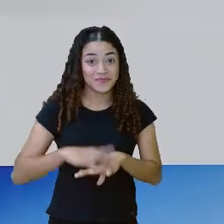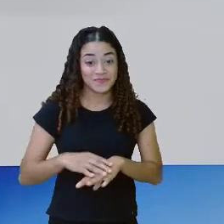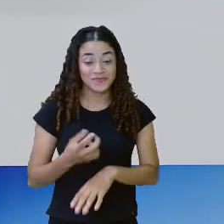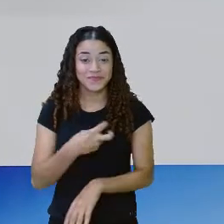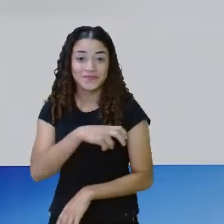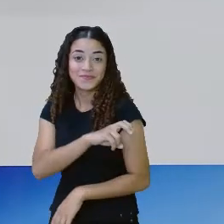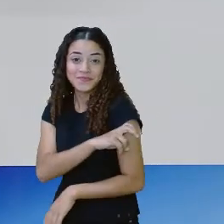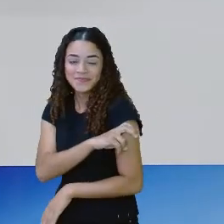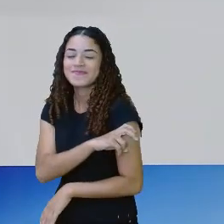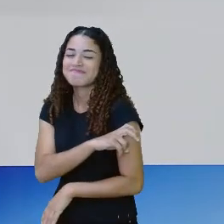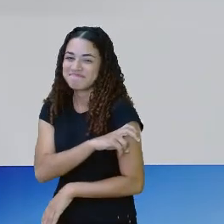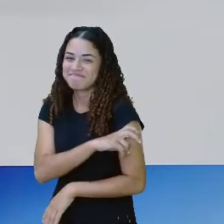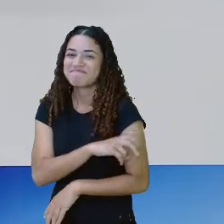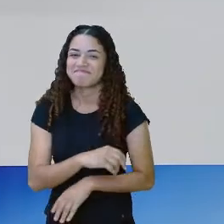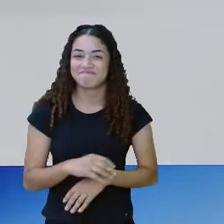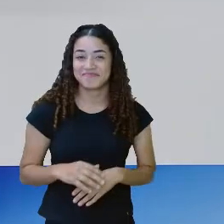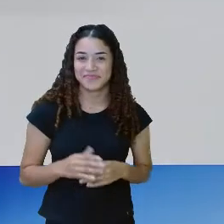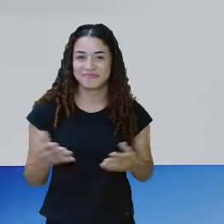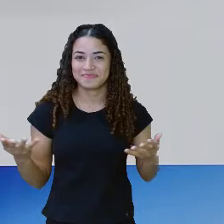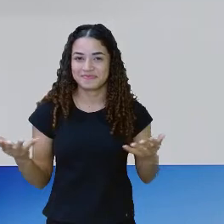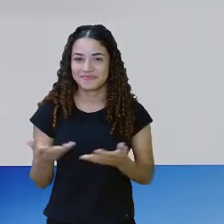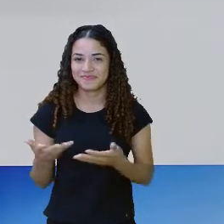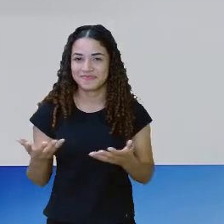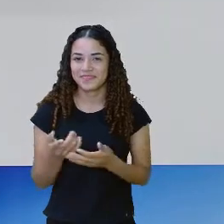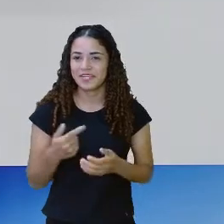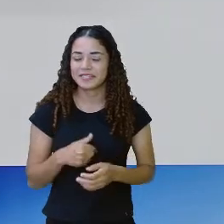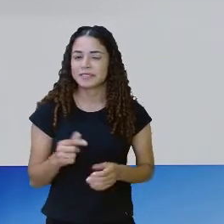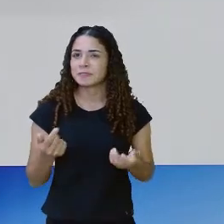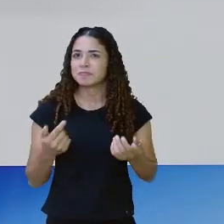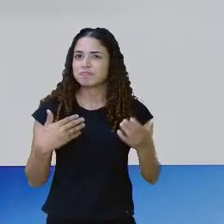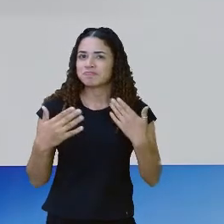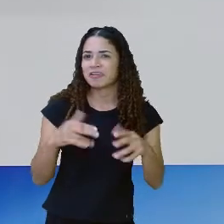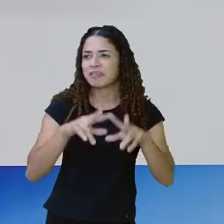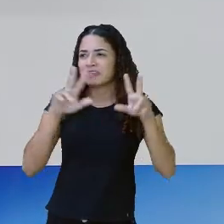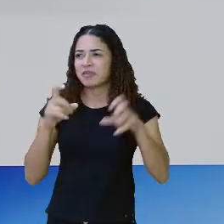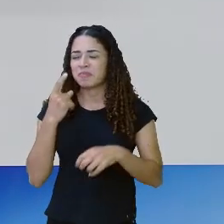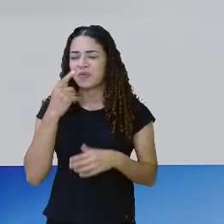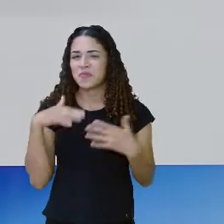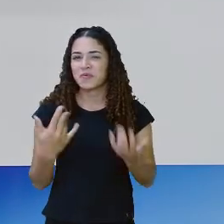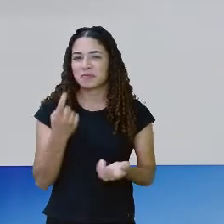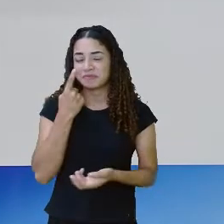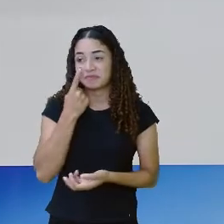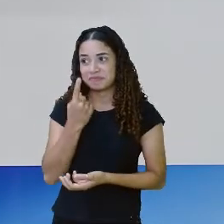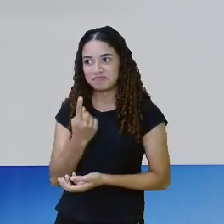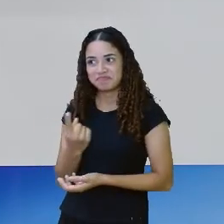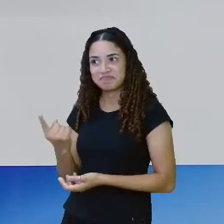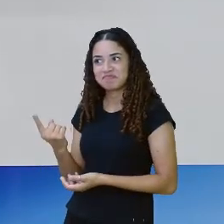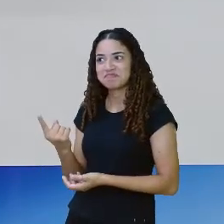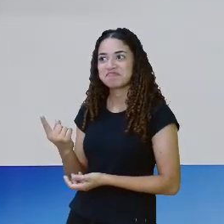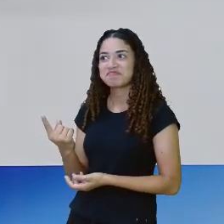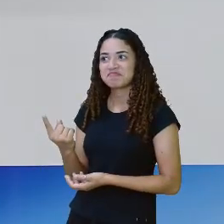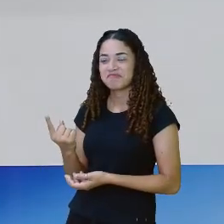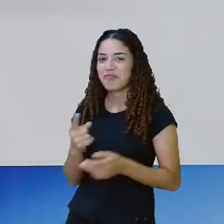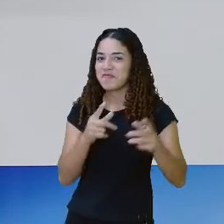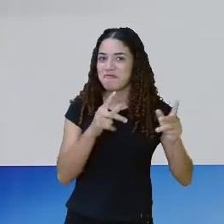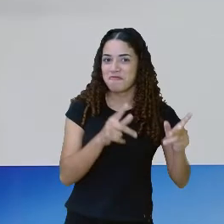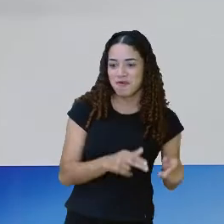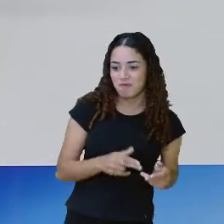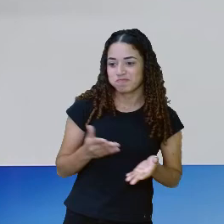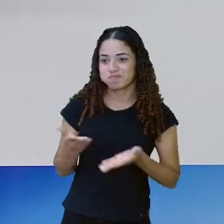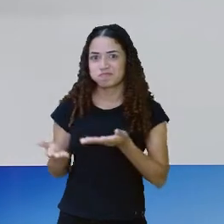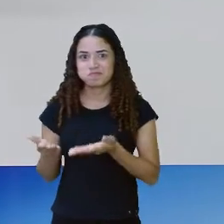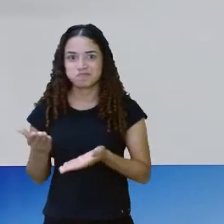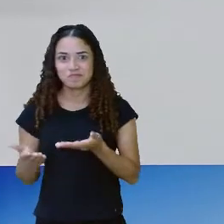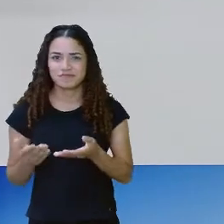anos. Hoje a gente vai conversar sobre propriedades da igualdade e noções de